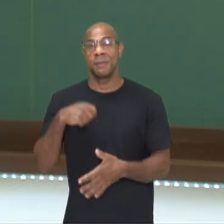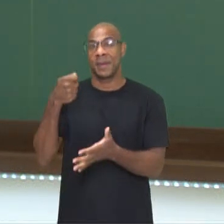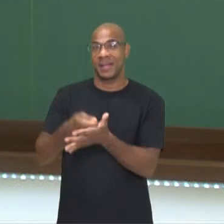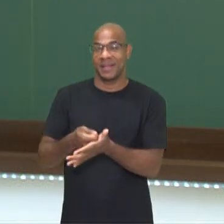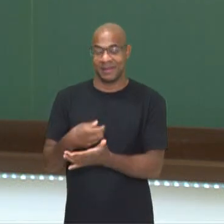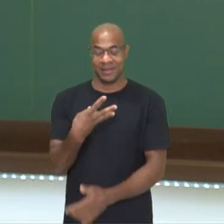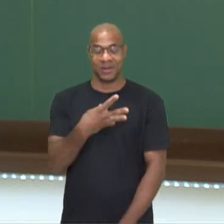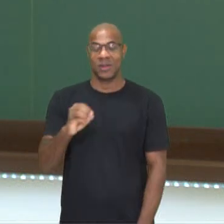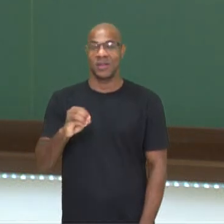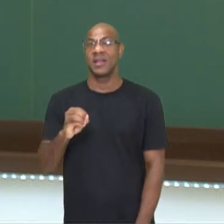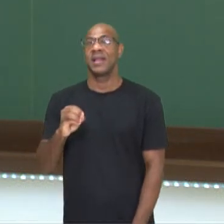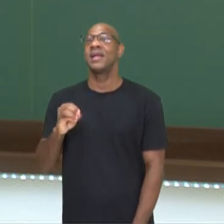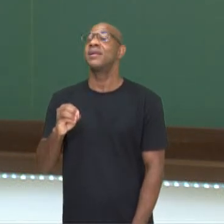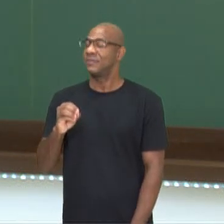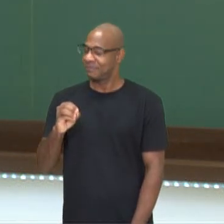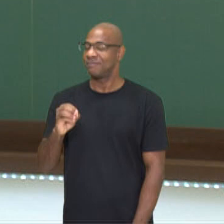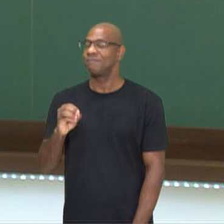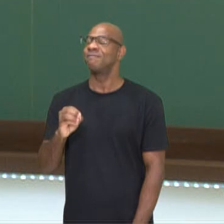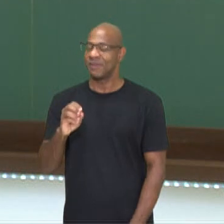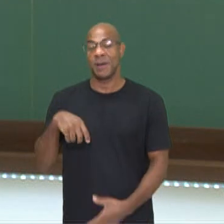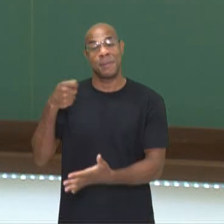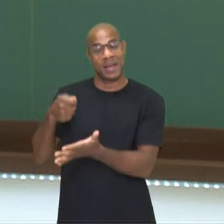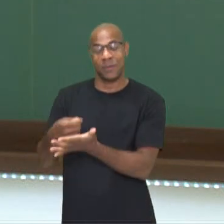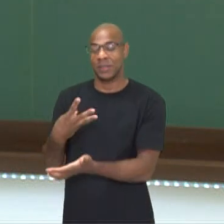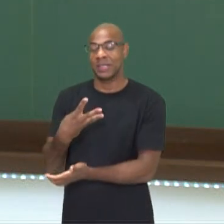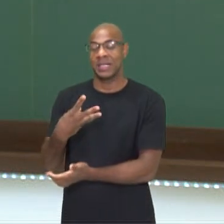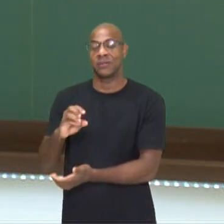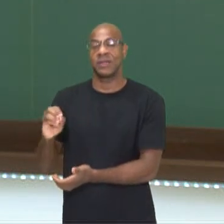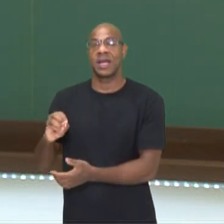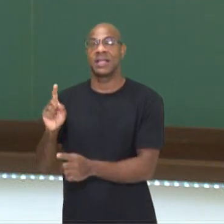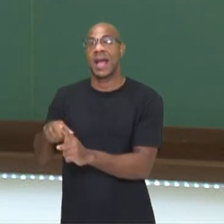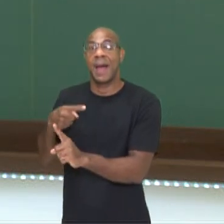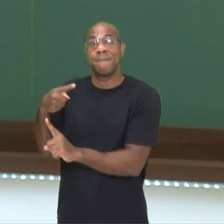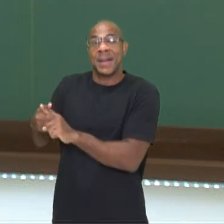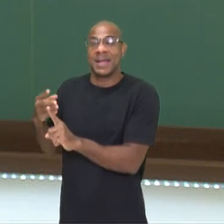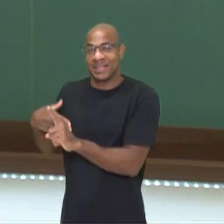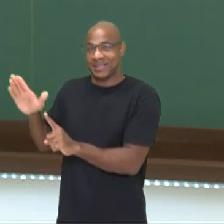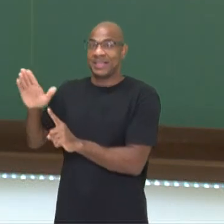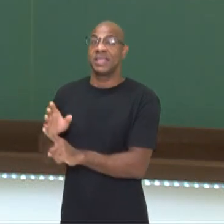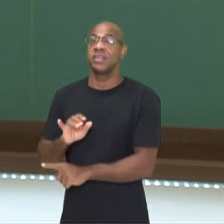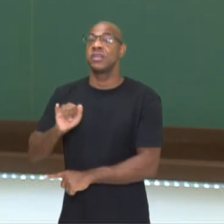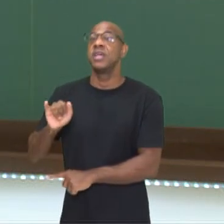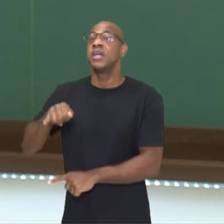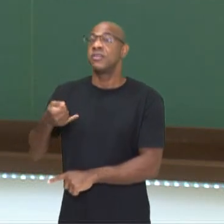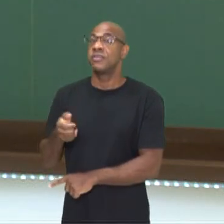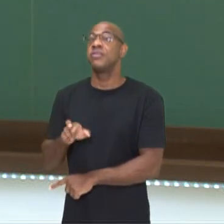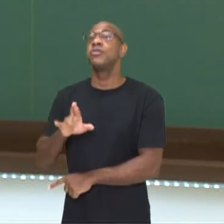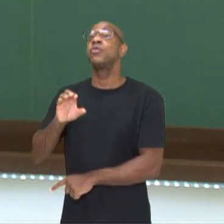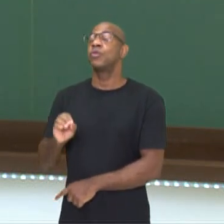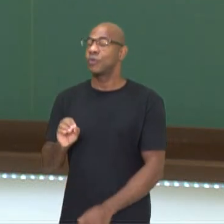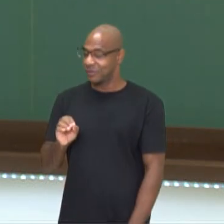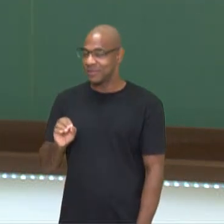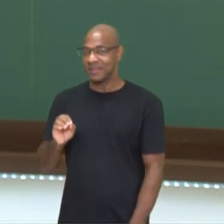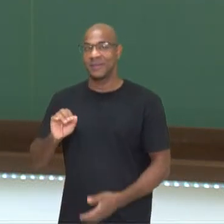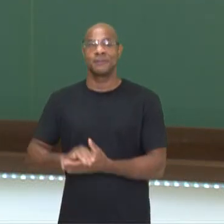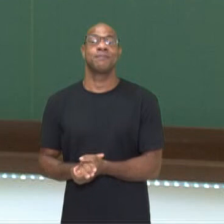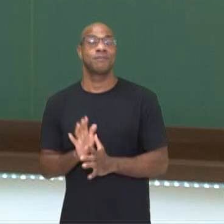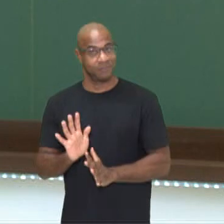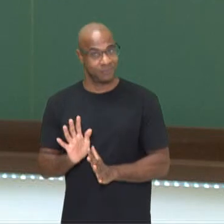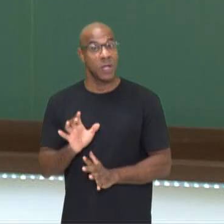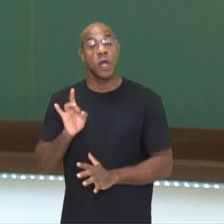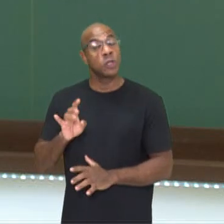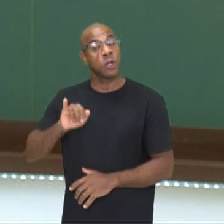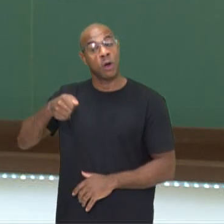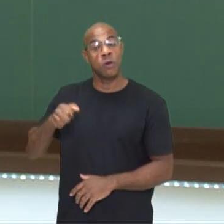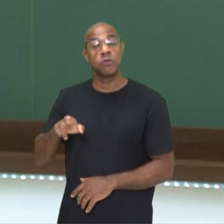pagar R$400 de juros, tá? Esse é só os juros. O montante, que é o valor final, é quanto ela